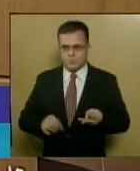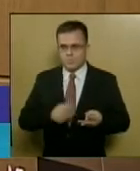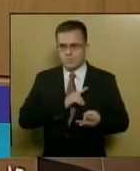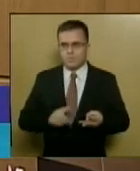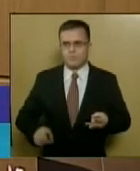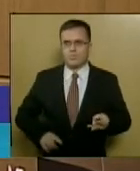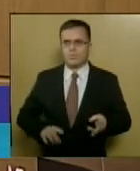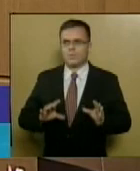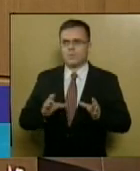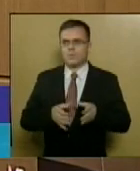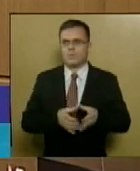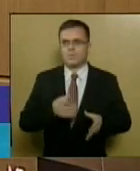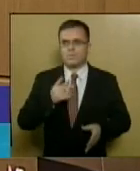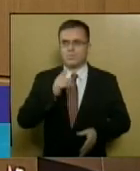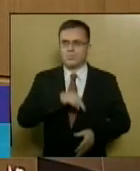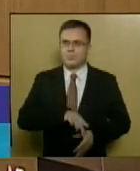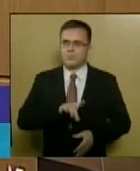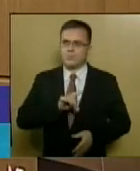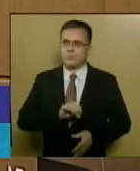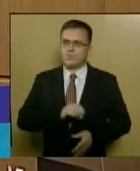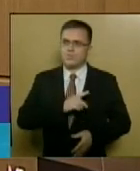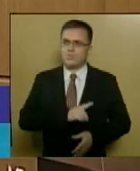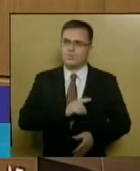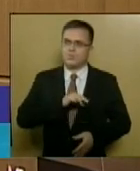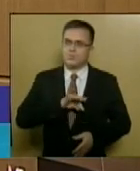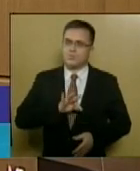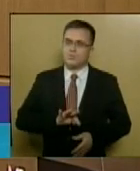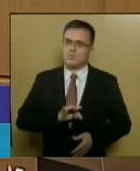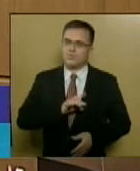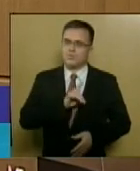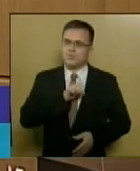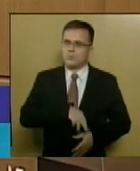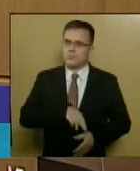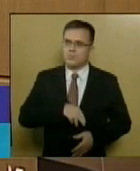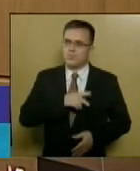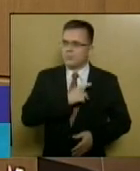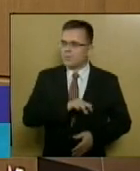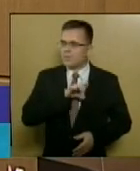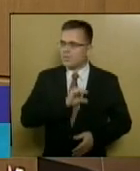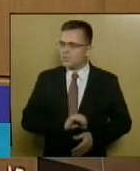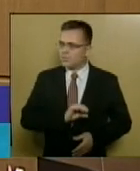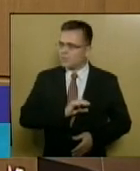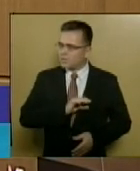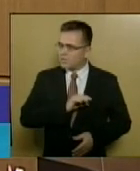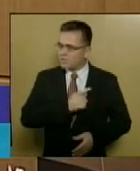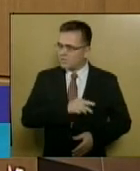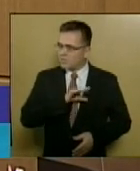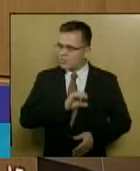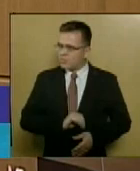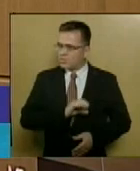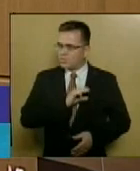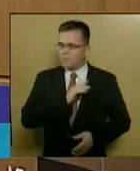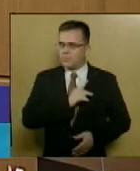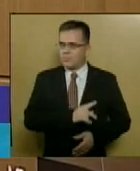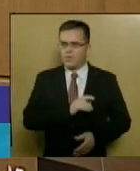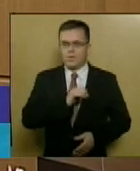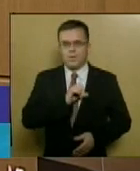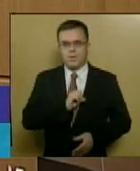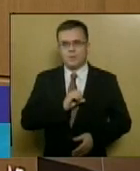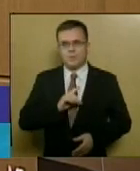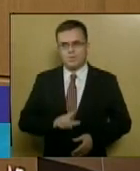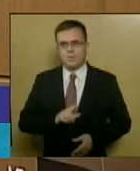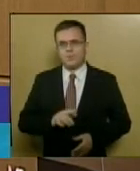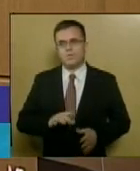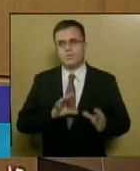Parlamentar, PMDB, PT, PSD, PDT, PRB, IDEM, PRP, PHS, PEM, PROS e PSL. E deputado